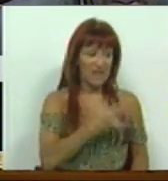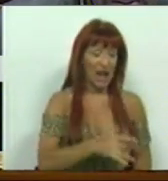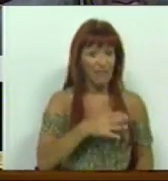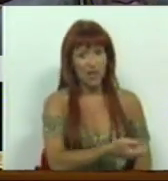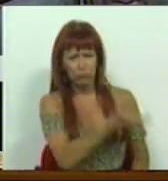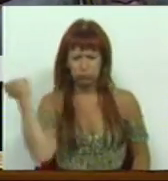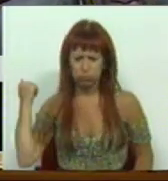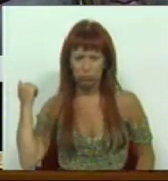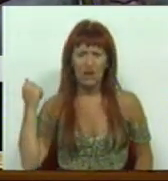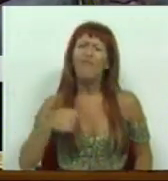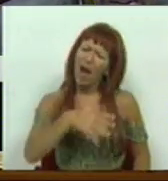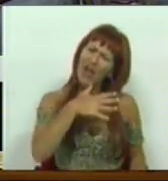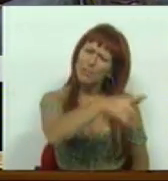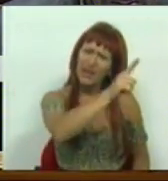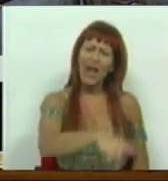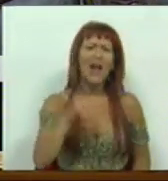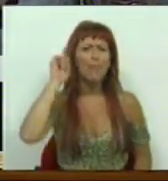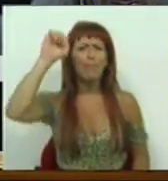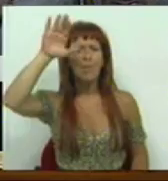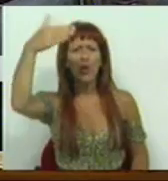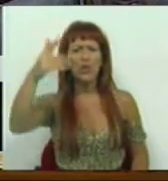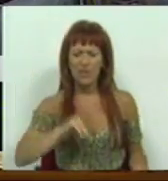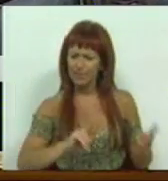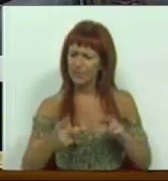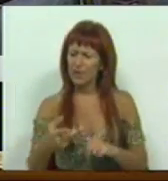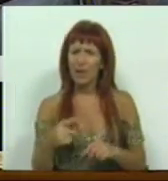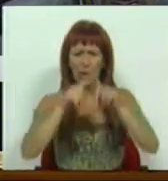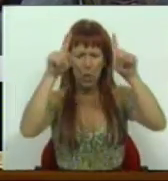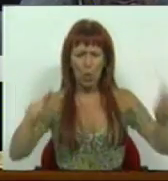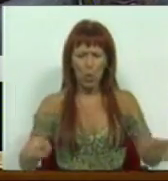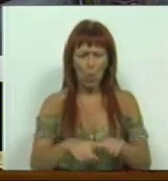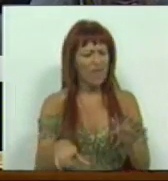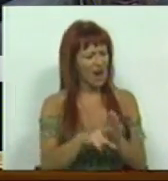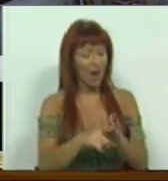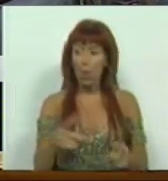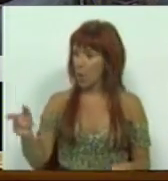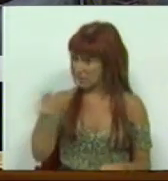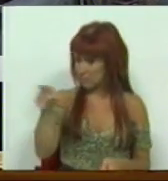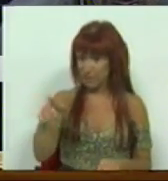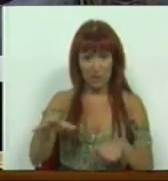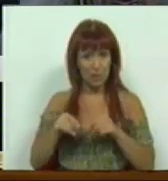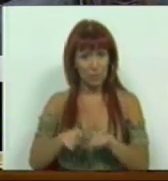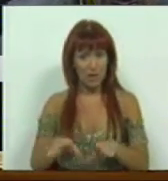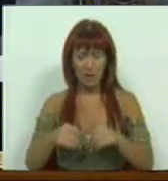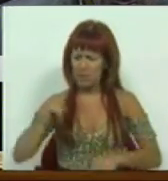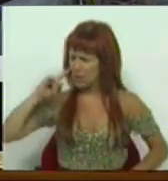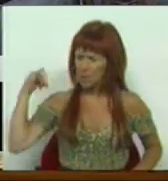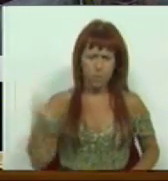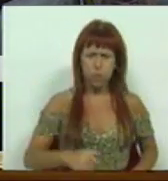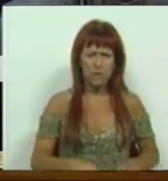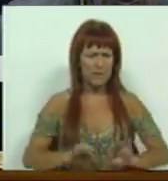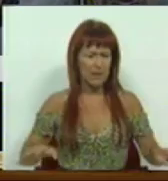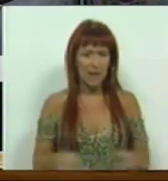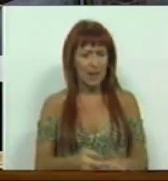e férias. Vá lá explicar-lhes qual é a prioridade de transformação do quadro legal, quando os senhores assumiram uma violência como